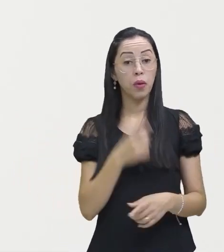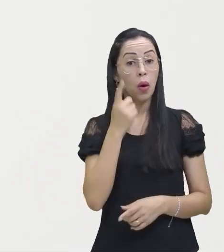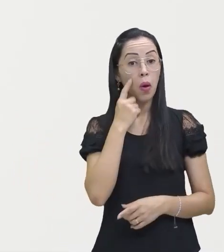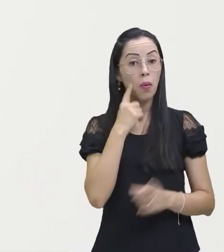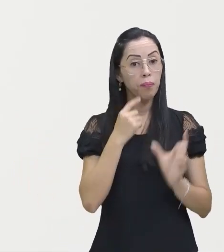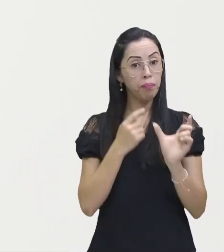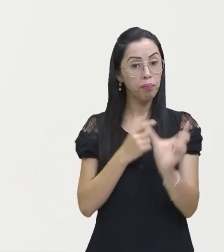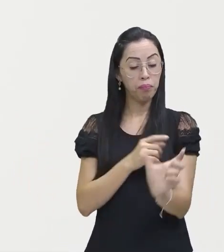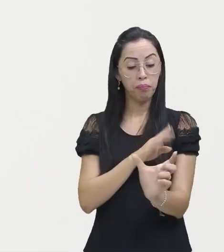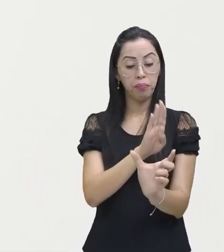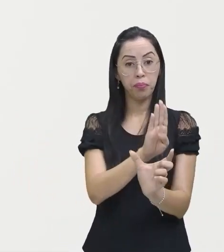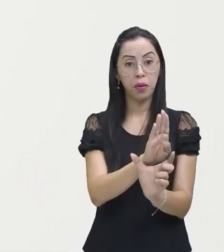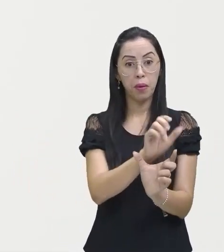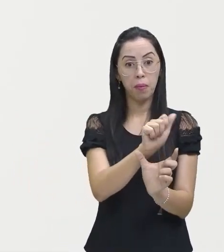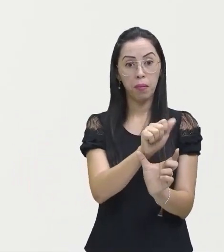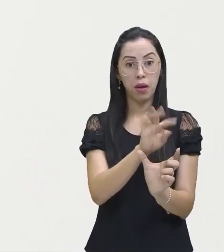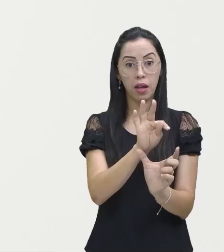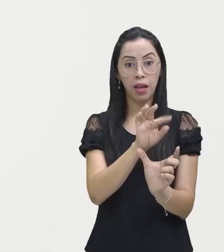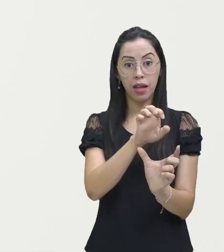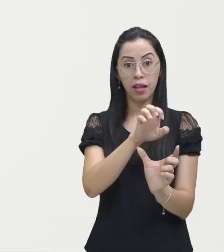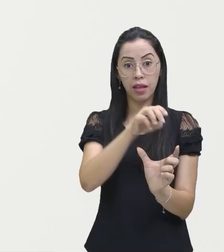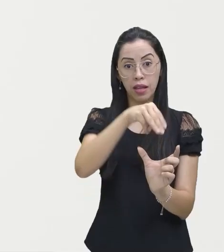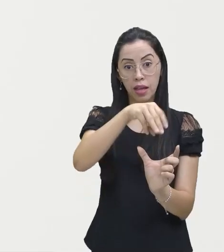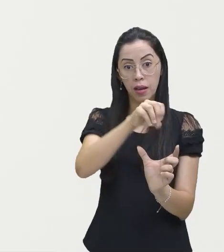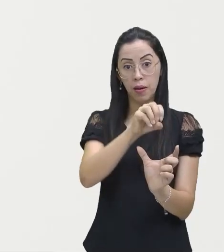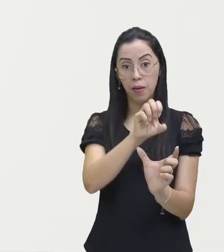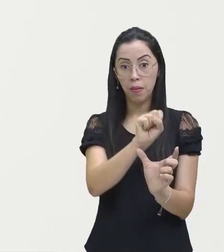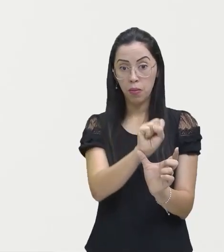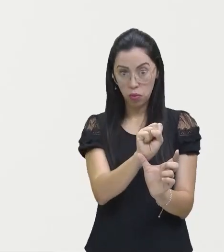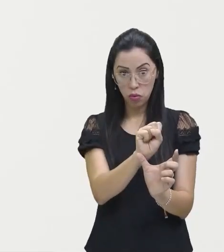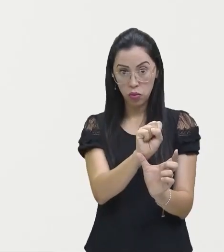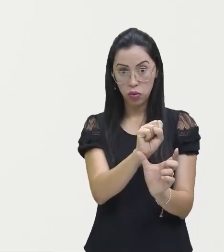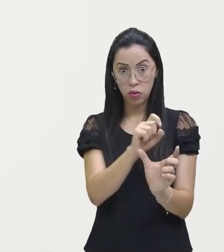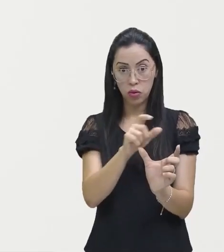espaço, um quadradinho, palmas,